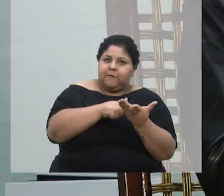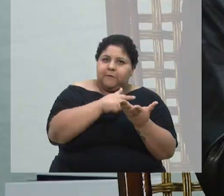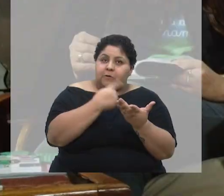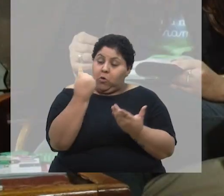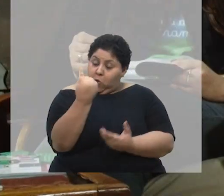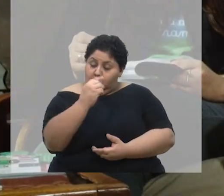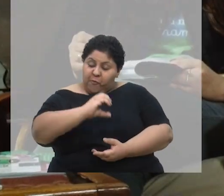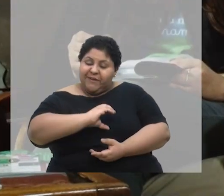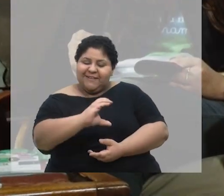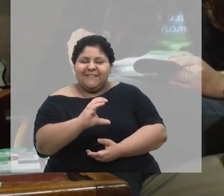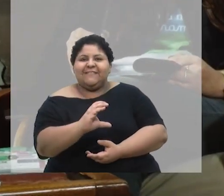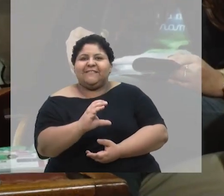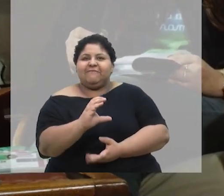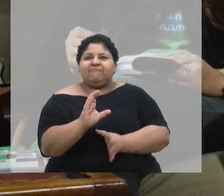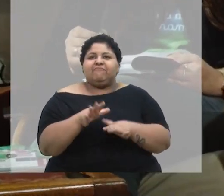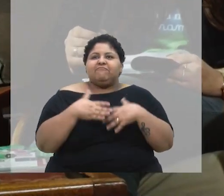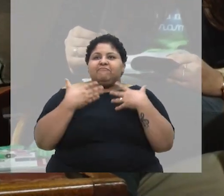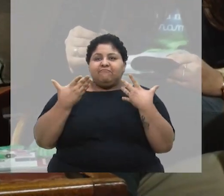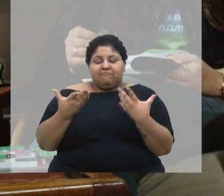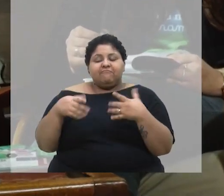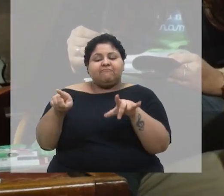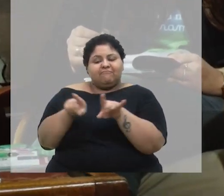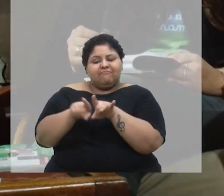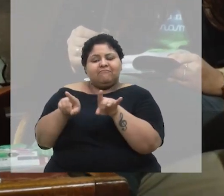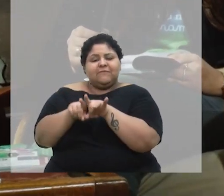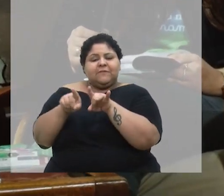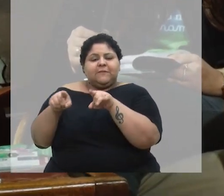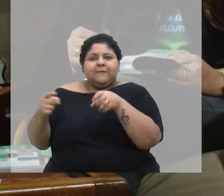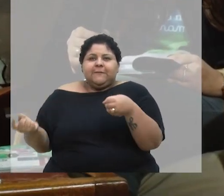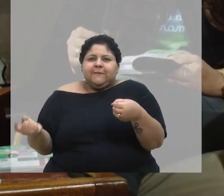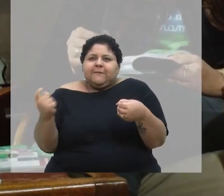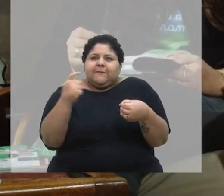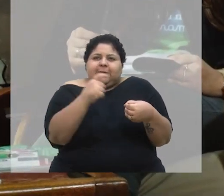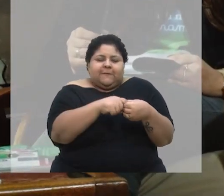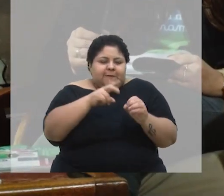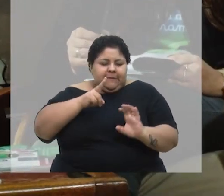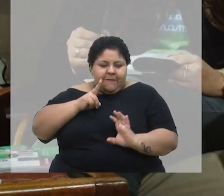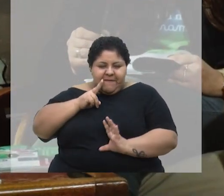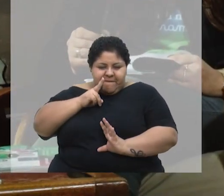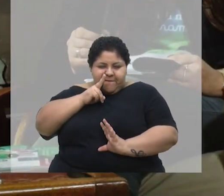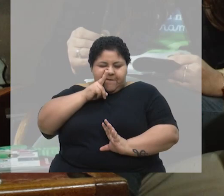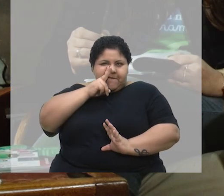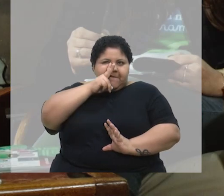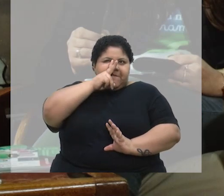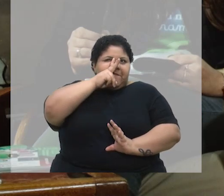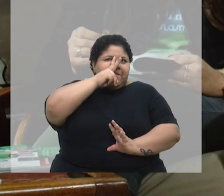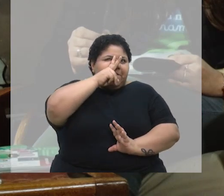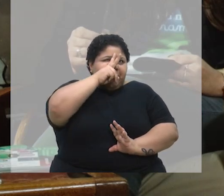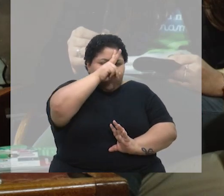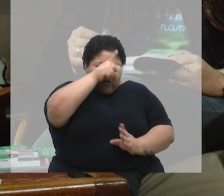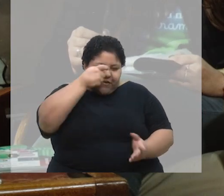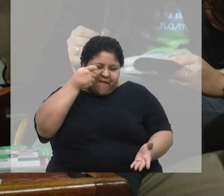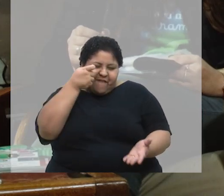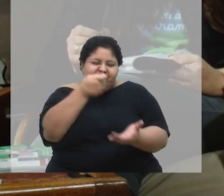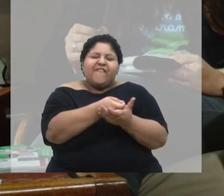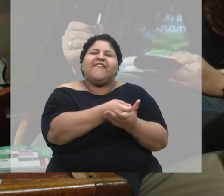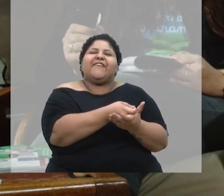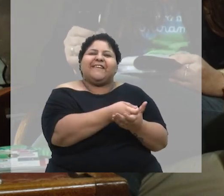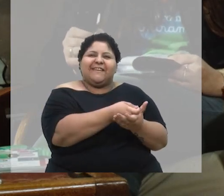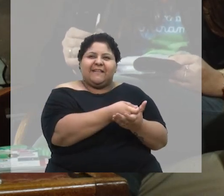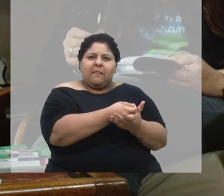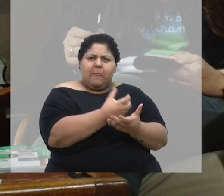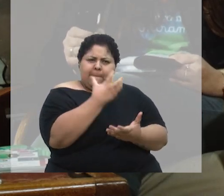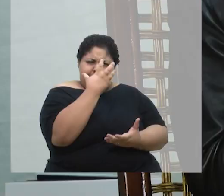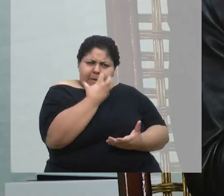das coordenadoras, né, então também que traz essa força. Natasha é aguerrida, né,